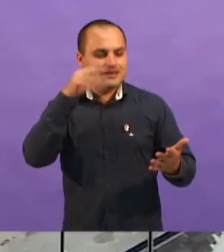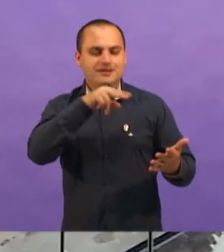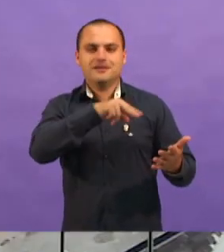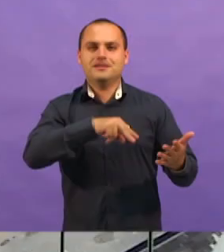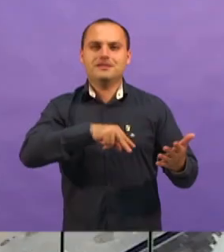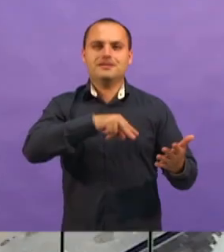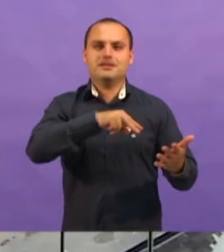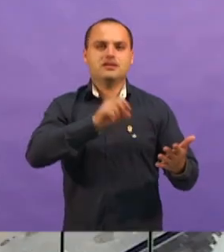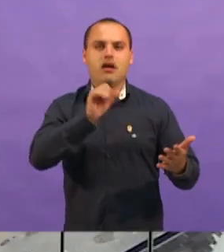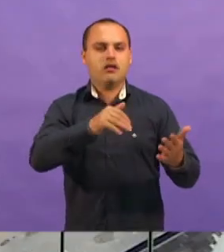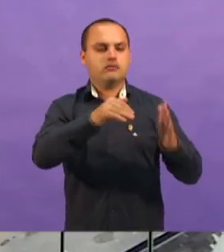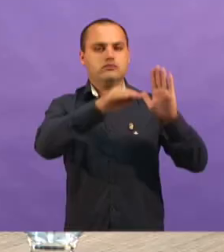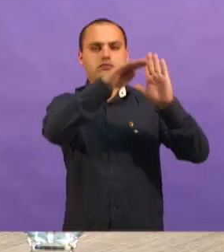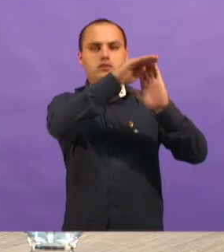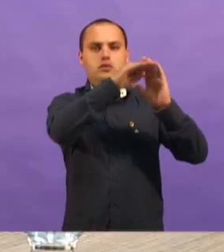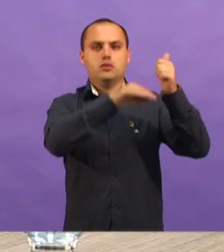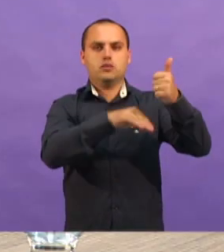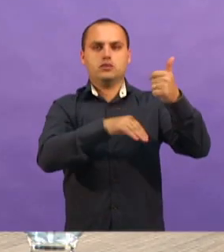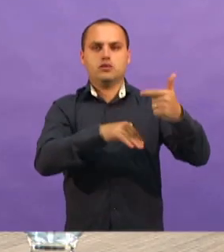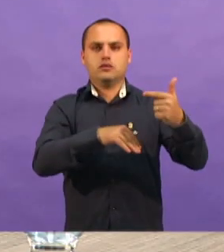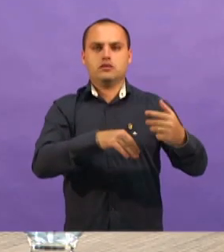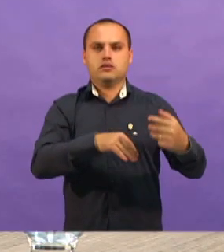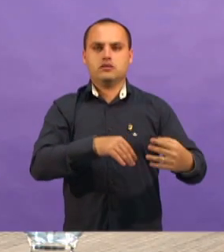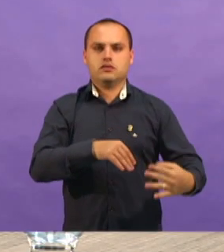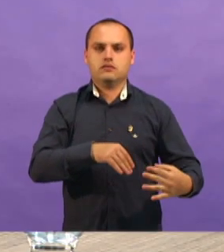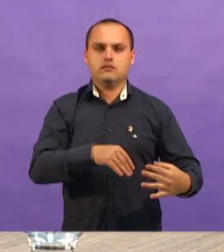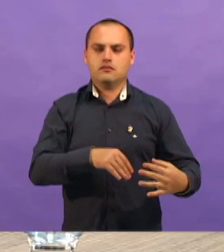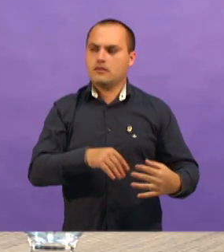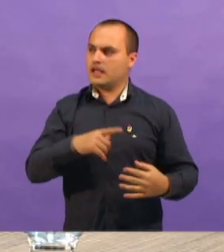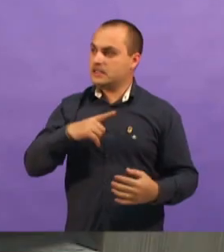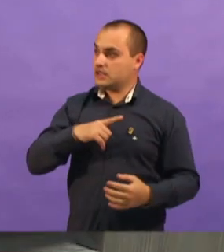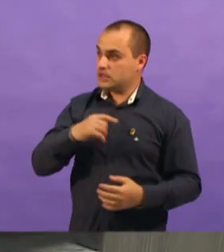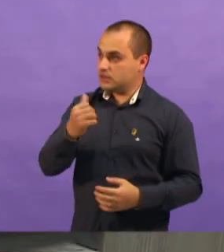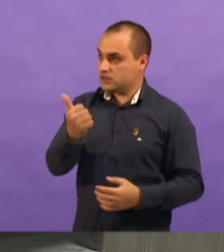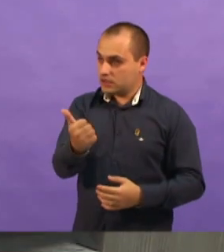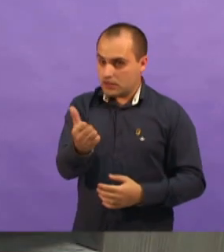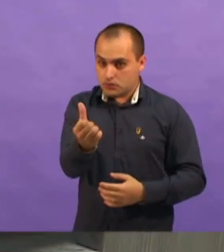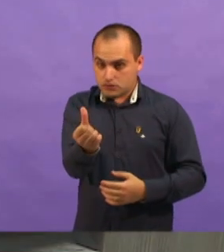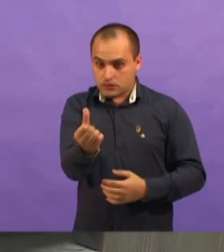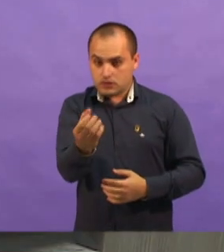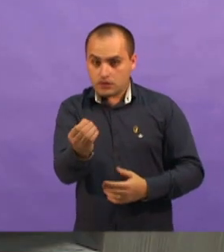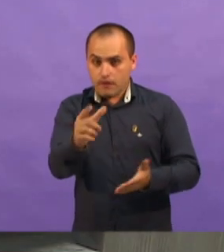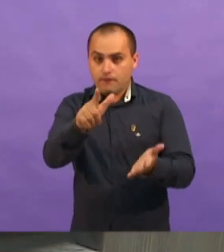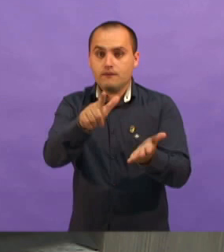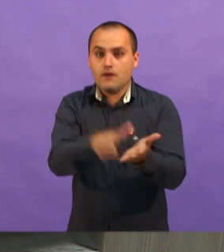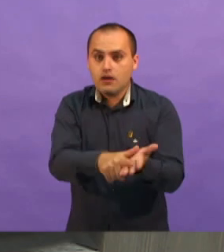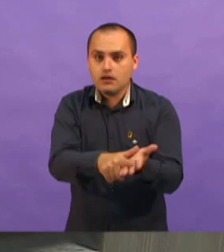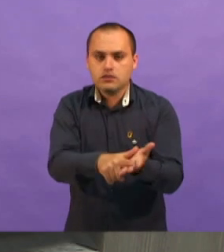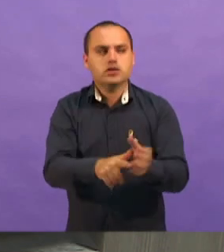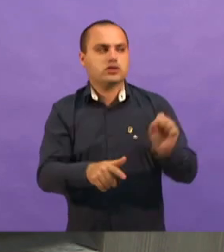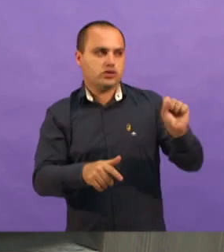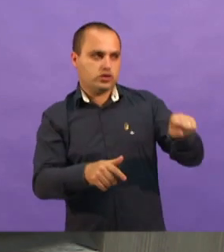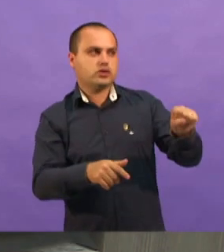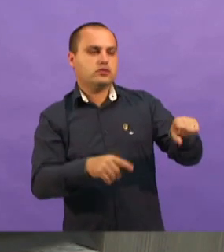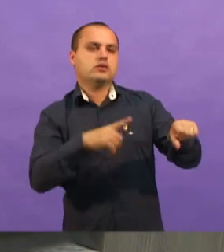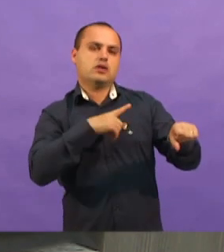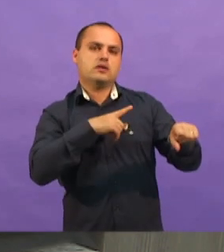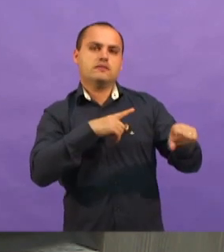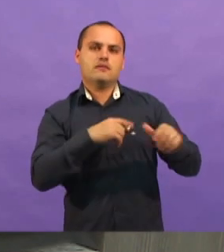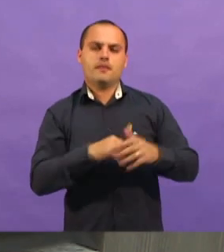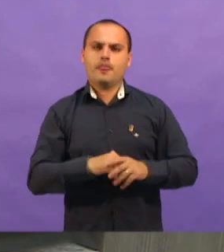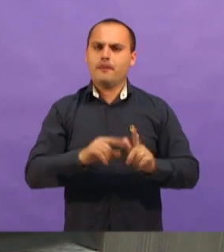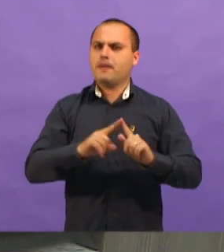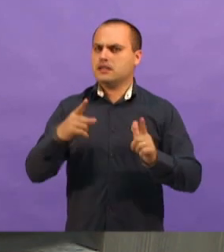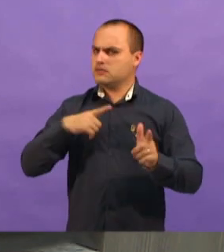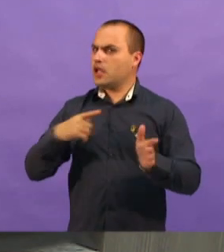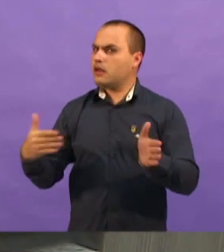ler o anuário. 160 páginas. 160 páginas. A definição do número de páginas vem conforme o